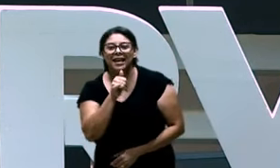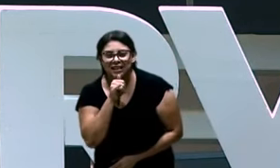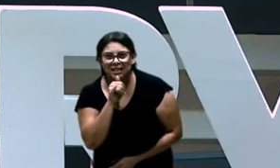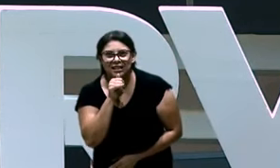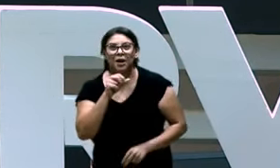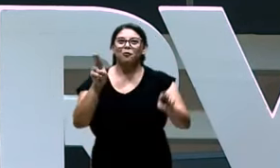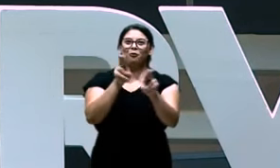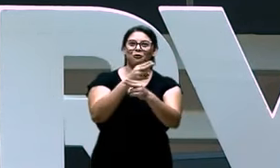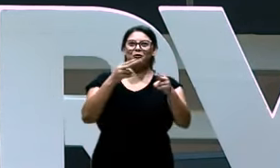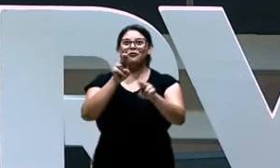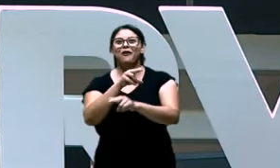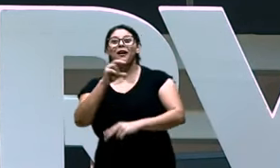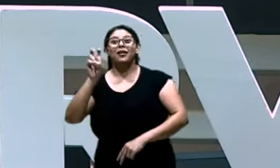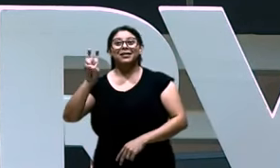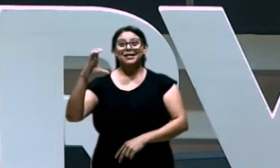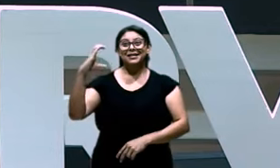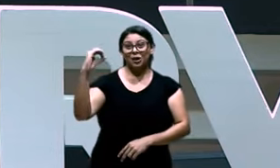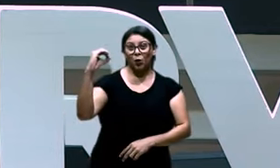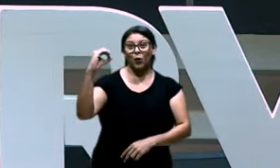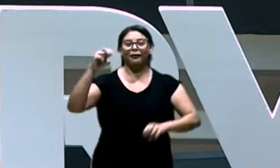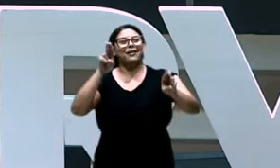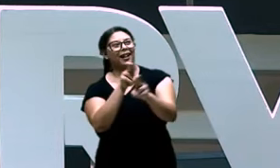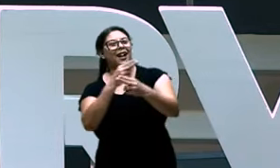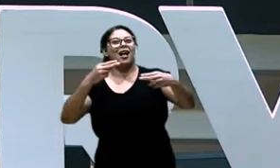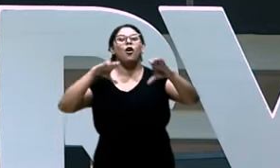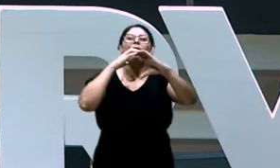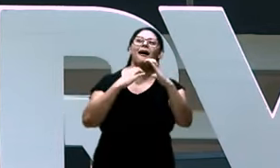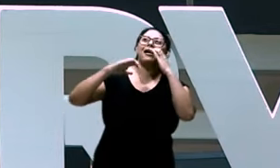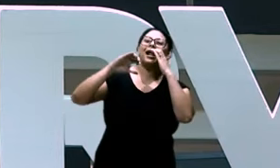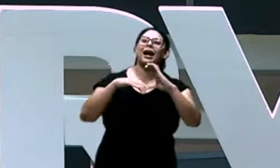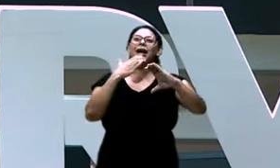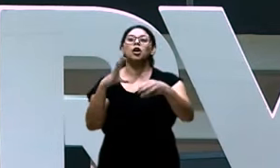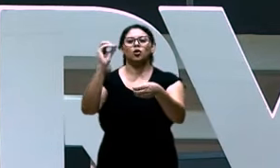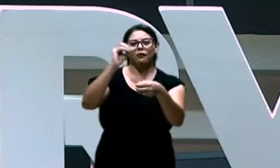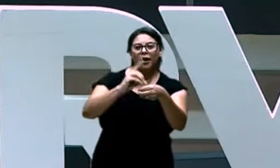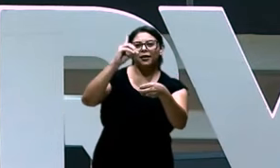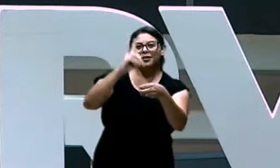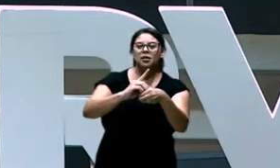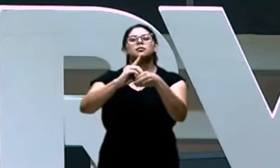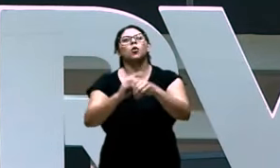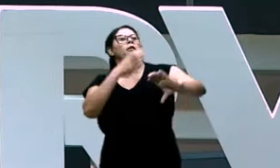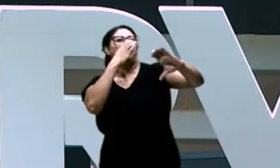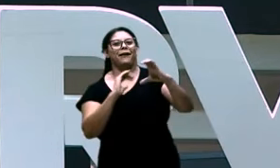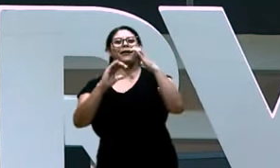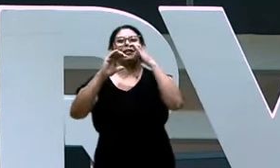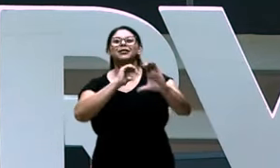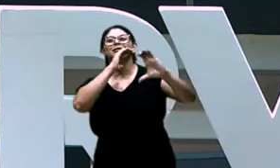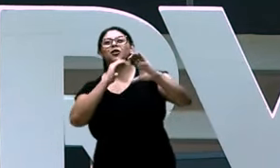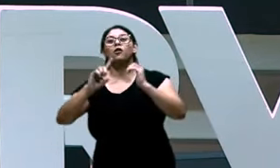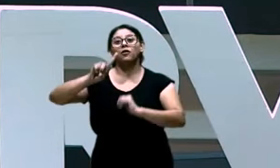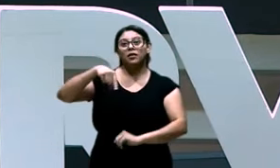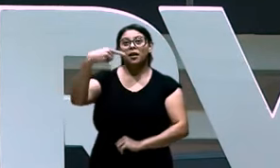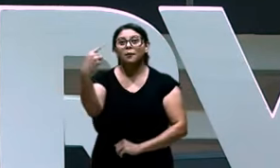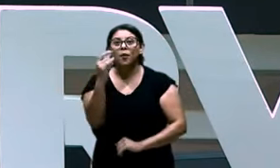como funciona, e agora? Fica de pé de novo, nós vamos orar, e agora? Oferta, canta de novo, e depois de cantar, aí é os avisos, e depois